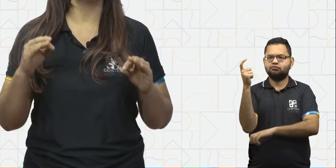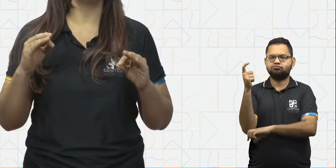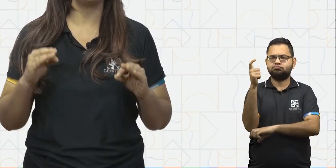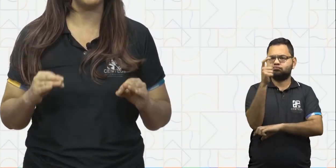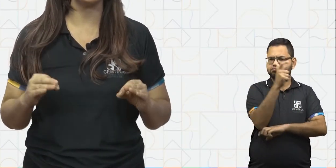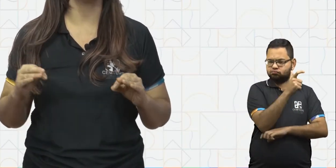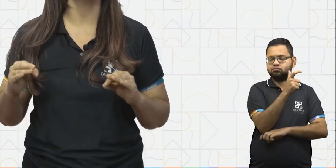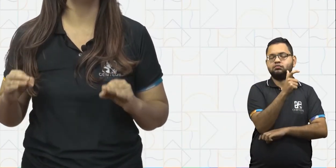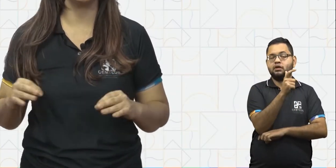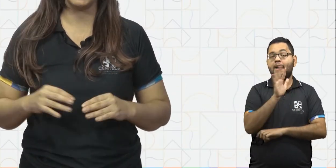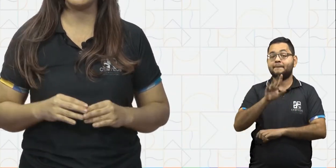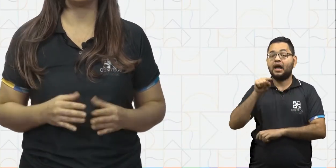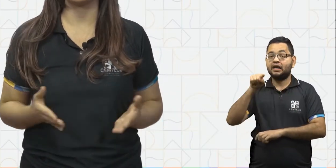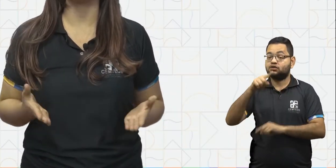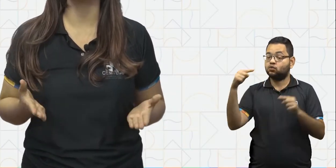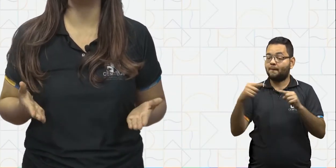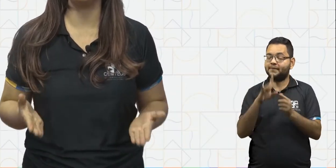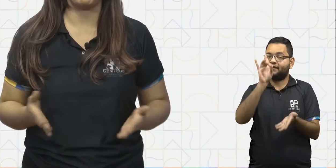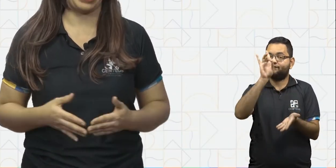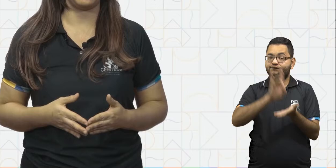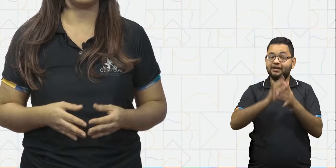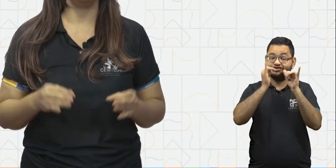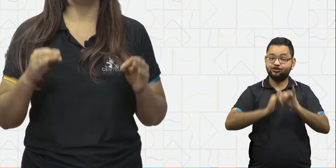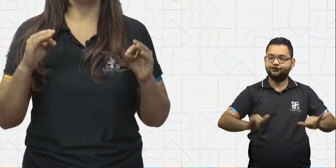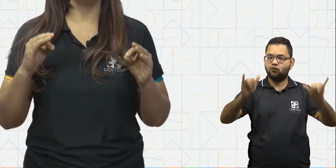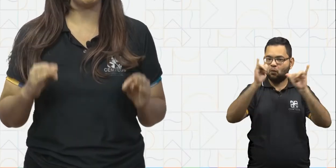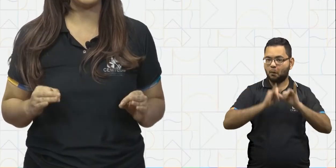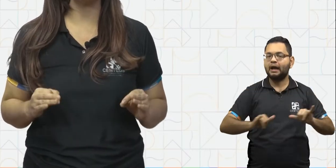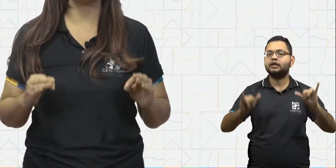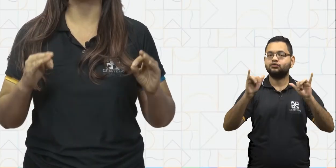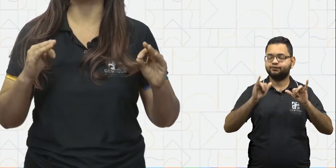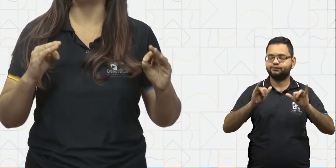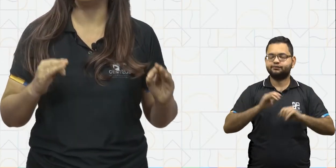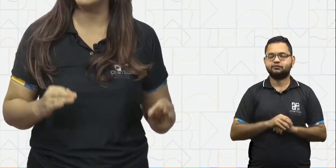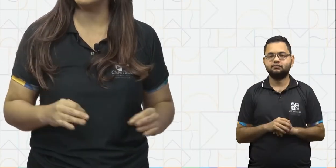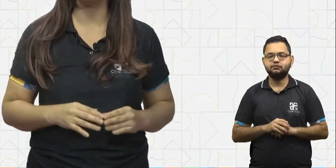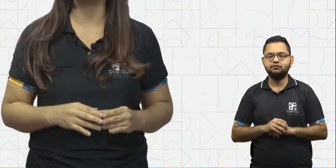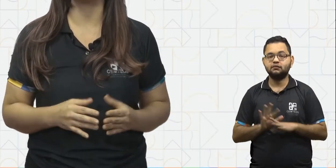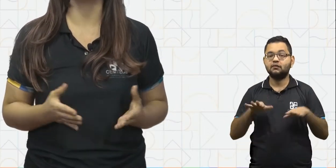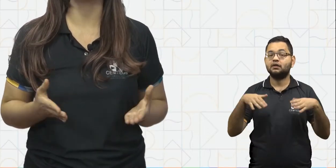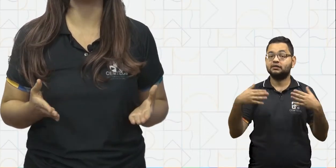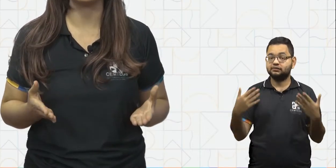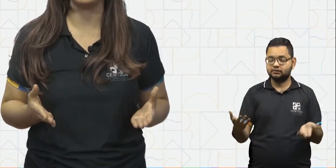viu, foi noticiado um fato. O fato é que em